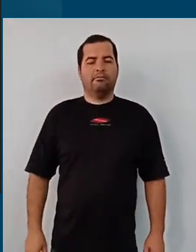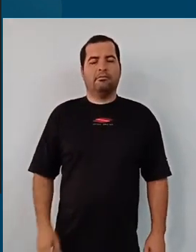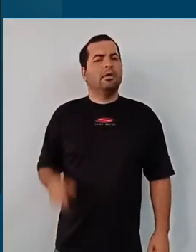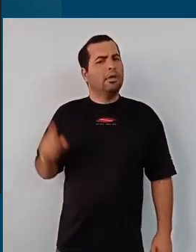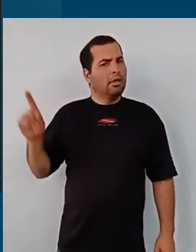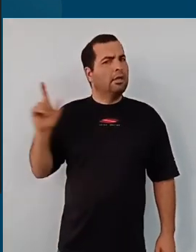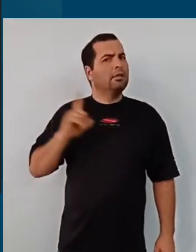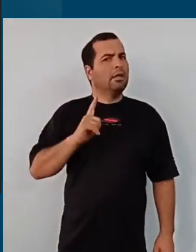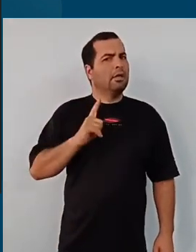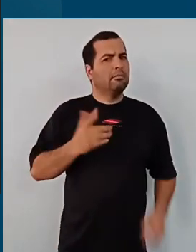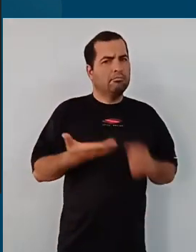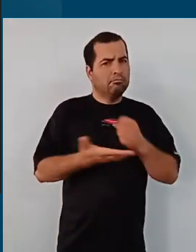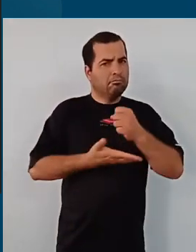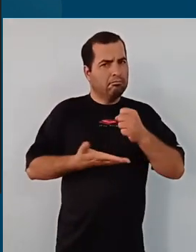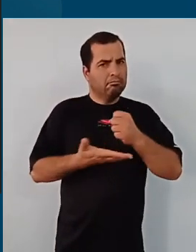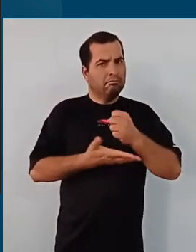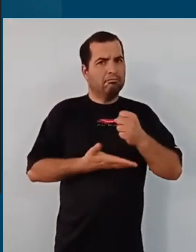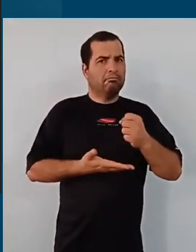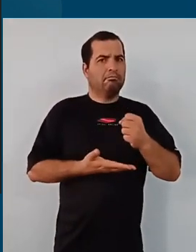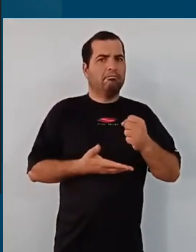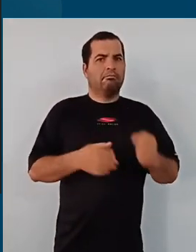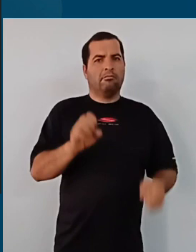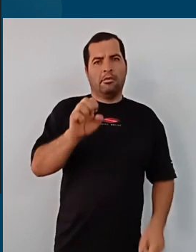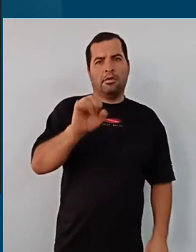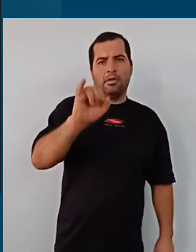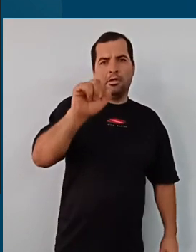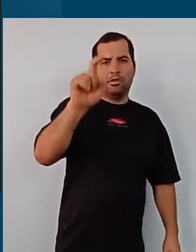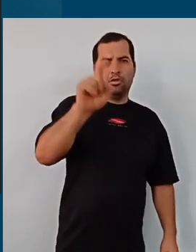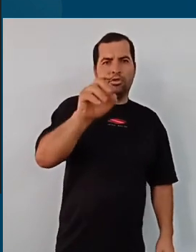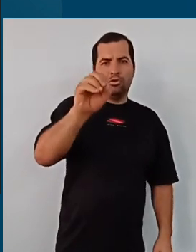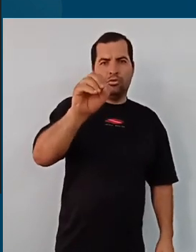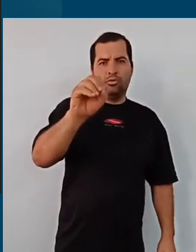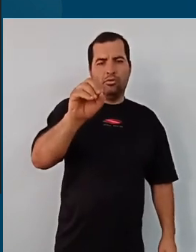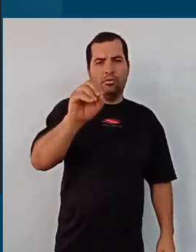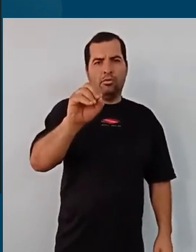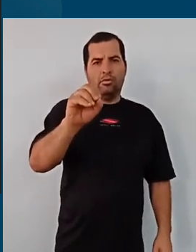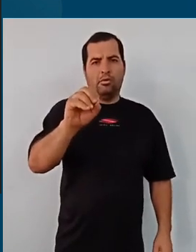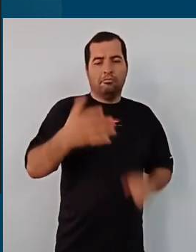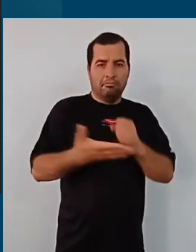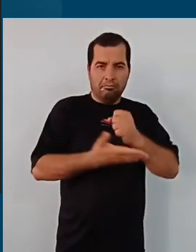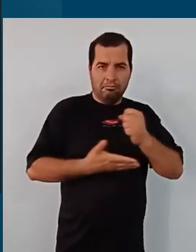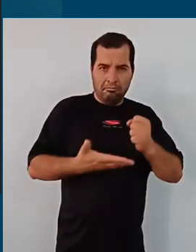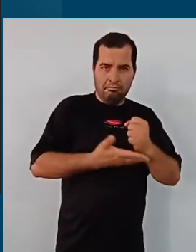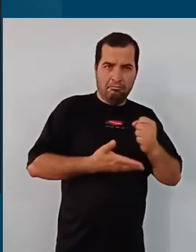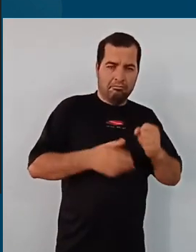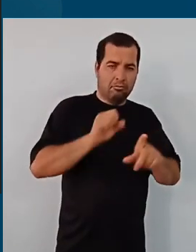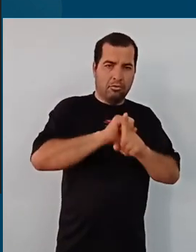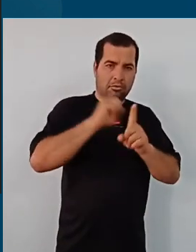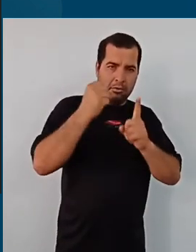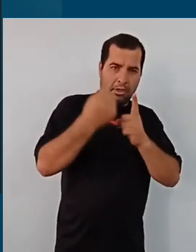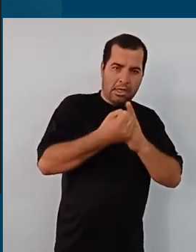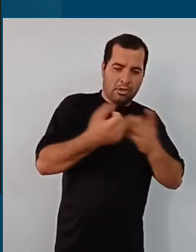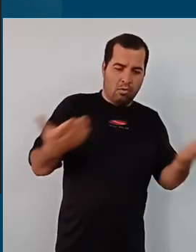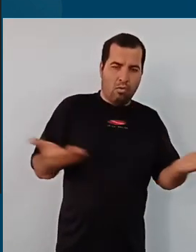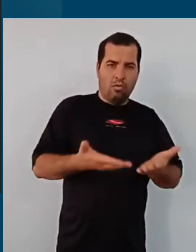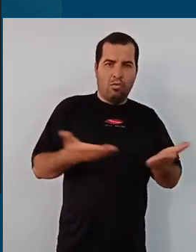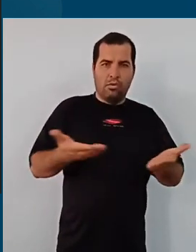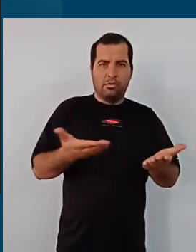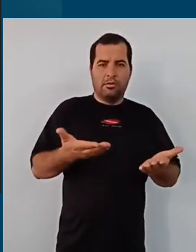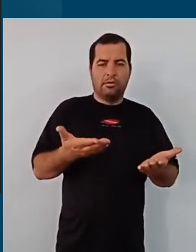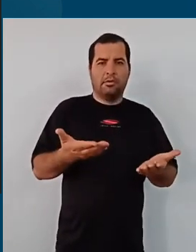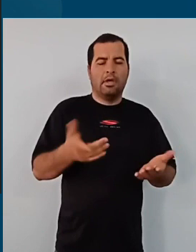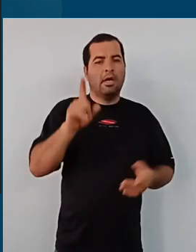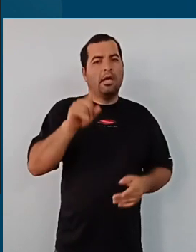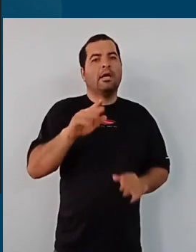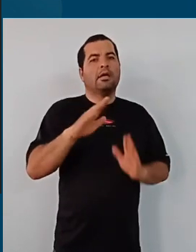eles se baseavam no que a gente chamava de eixos estruturais da educação para a sociedade contemporânea, que todos vocês devem ter ouvido, que